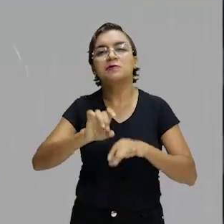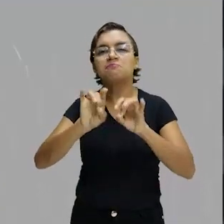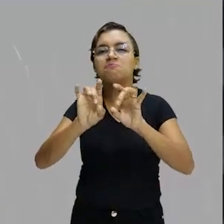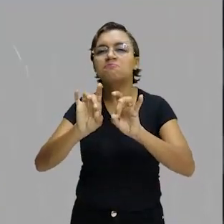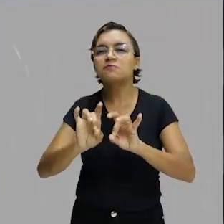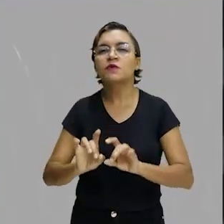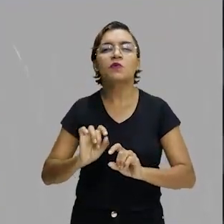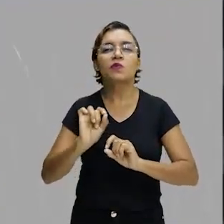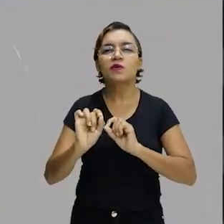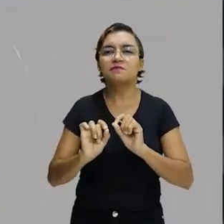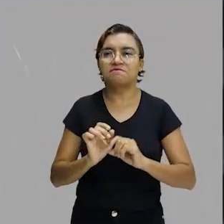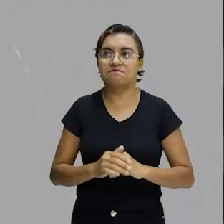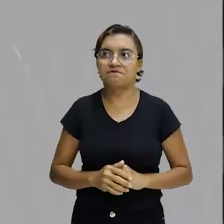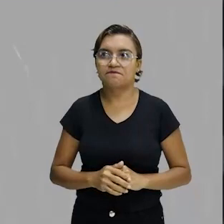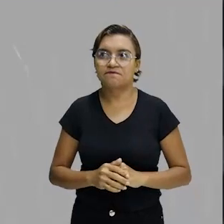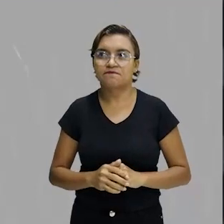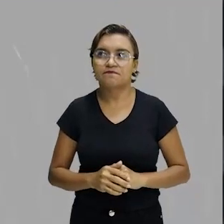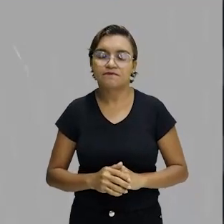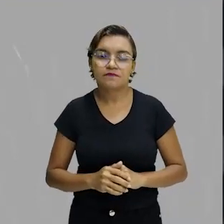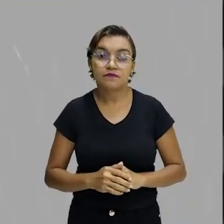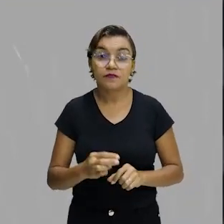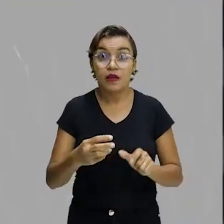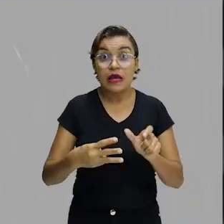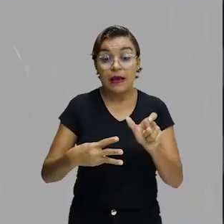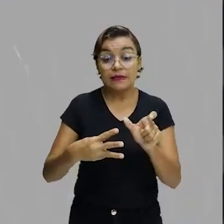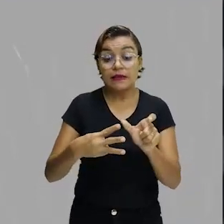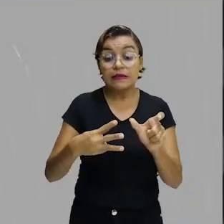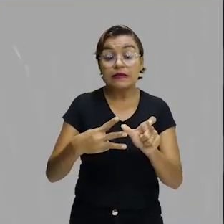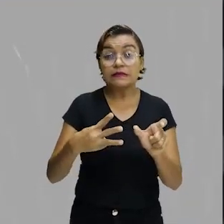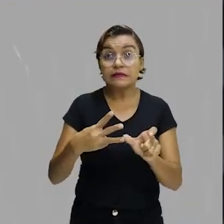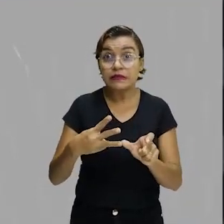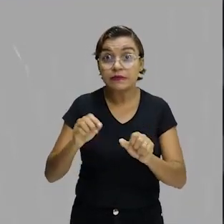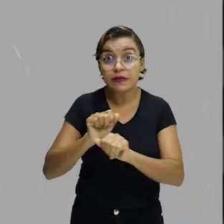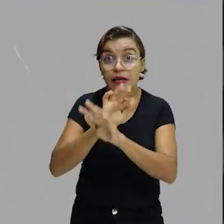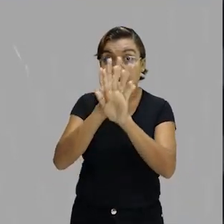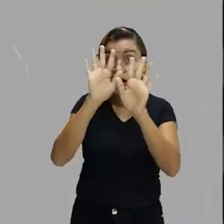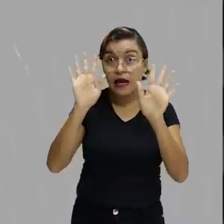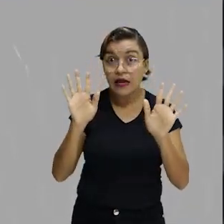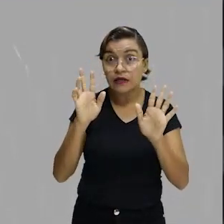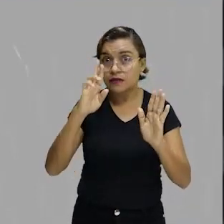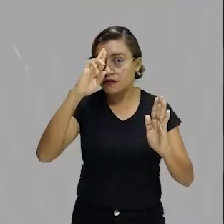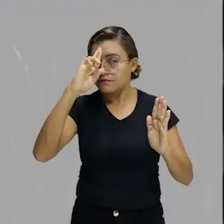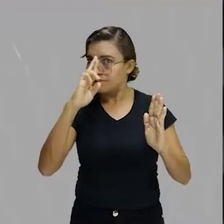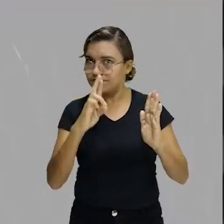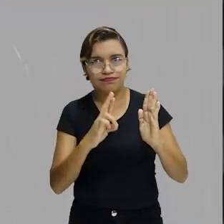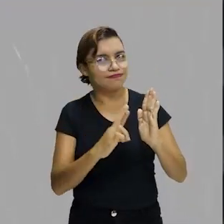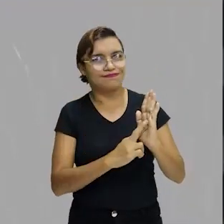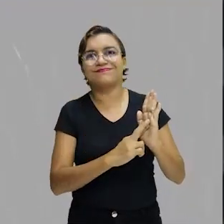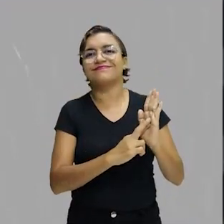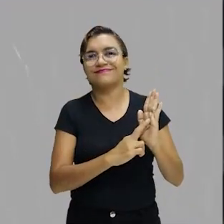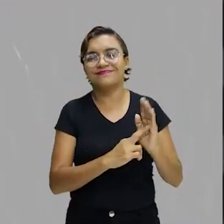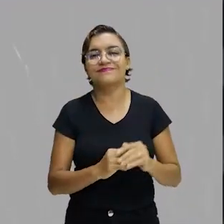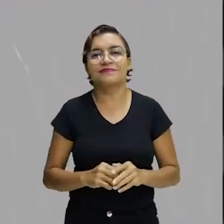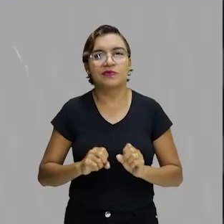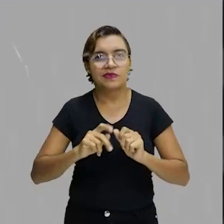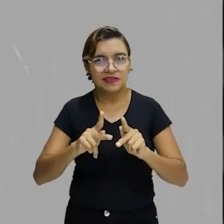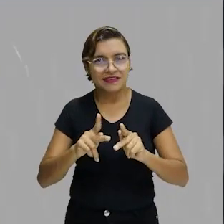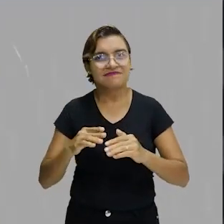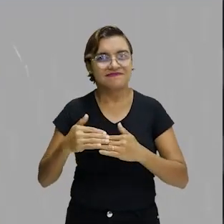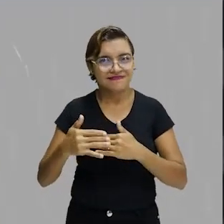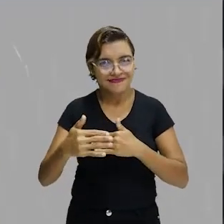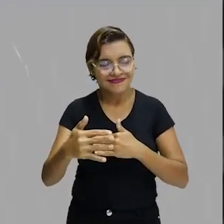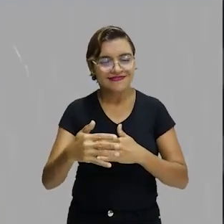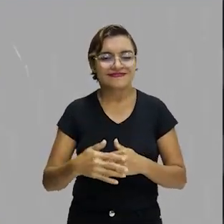especial, especialmente, a regra dos 3 termos está claramente sendo desrespeitada aqui, ok? Vamos